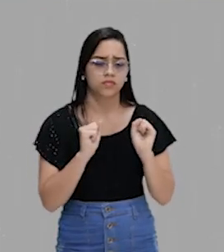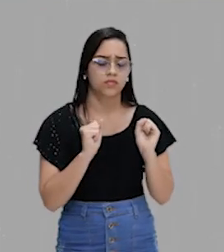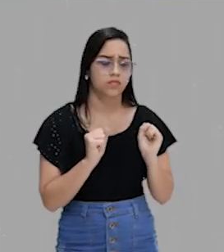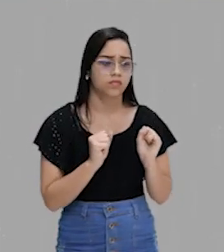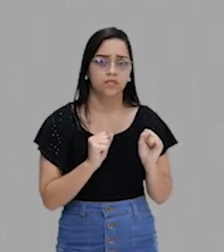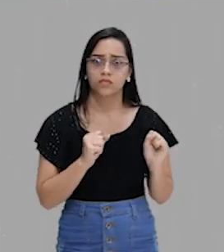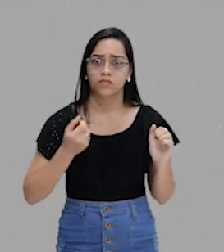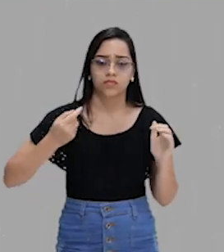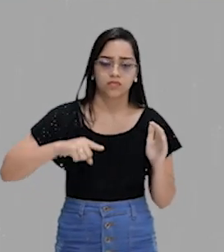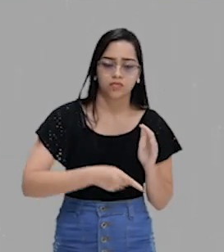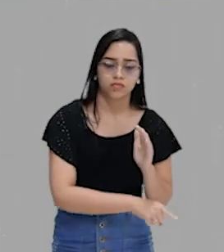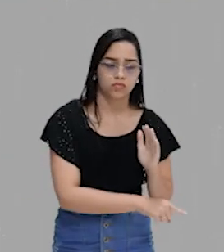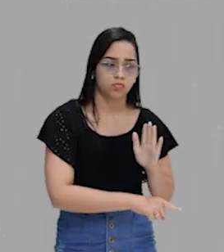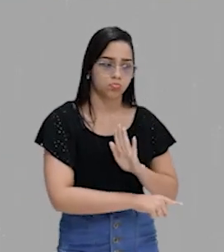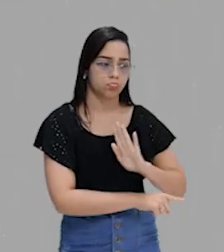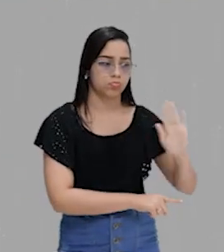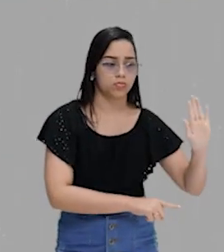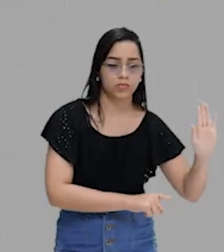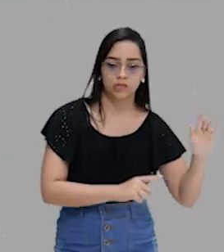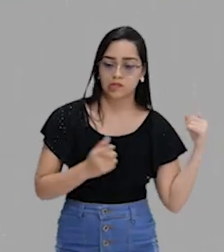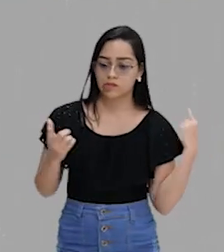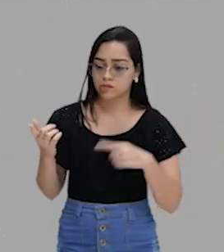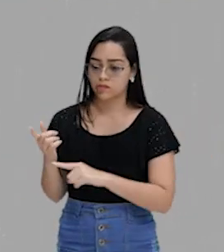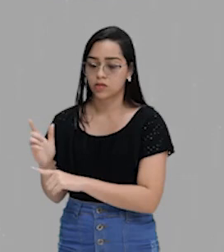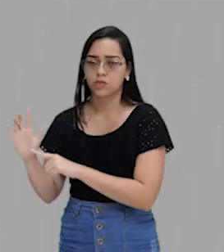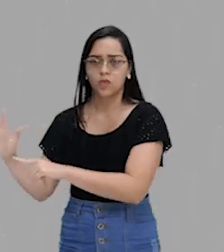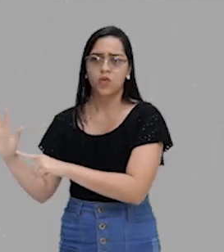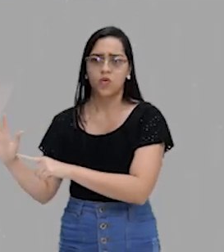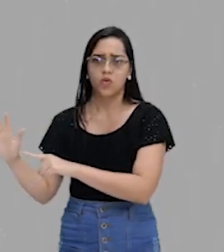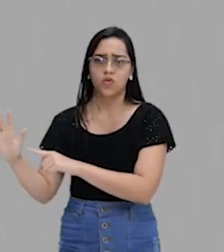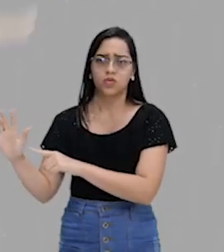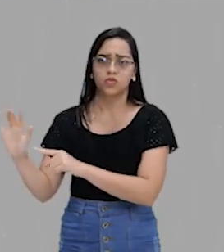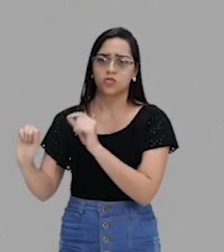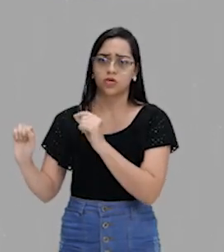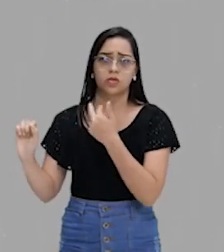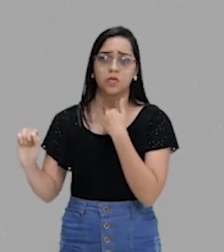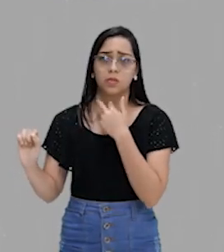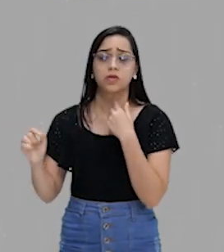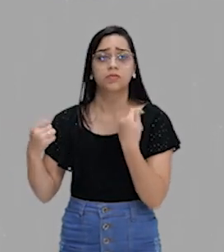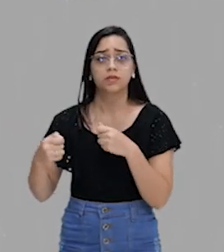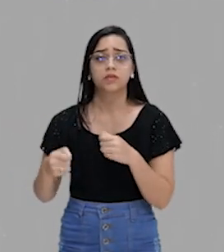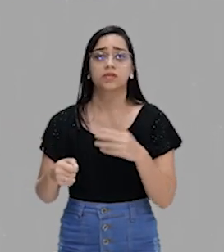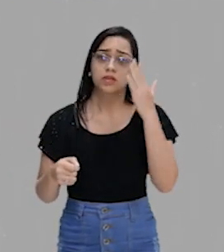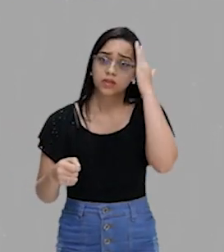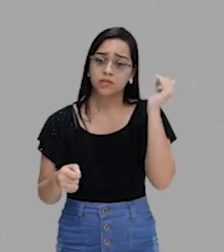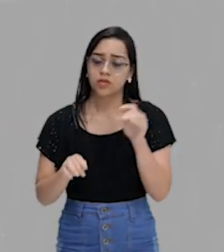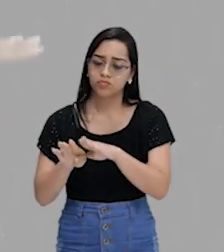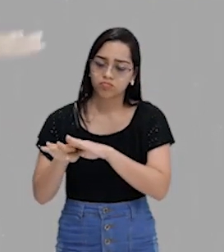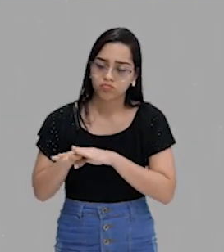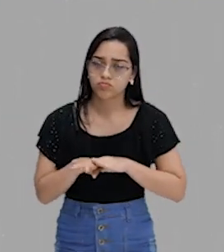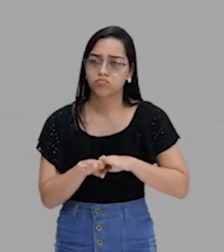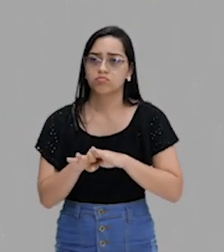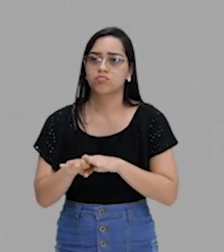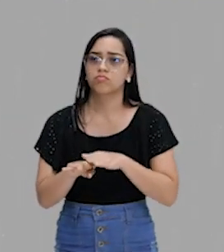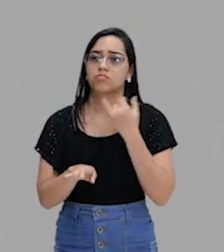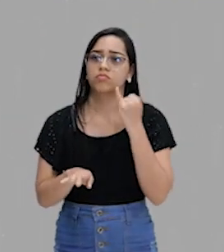nem muito para um lado e nem muito para o outro, né? Na ponta. Porque você vê a balança, né?